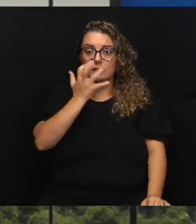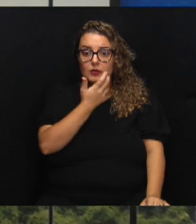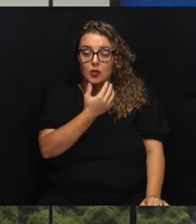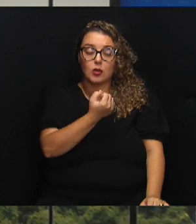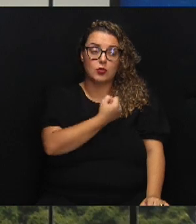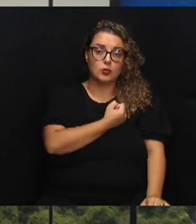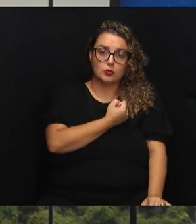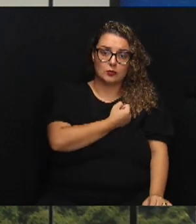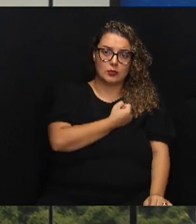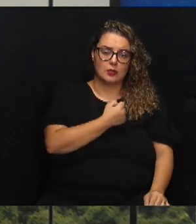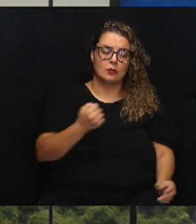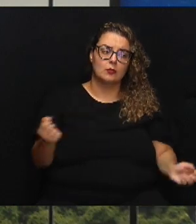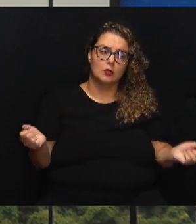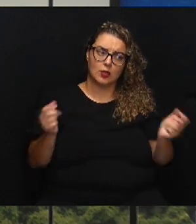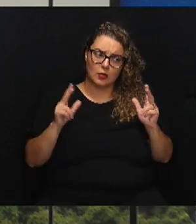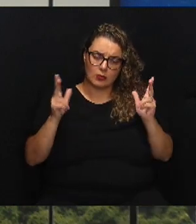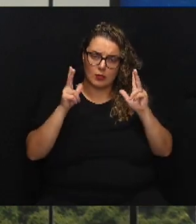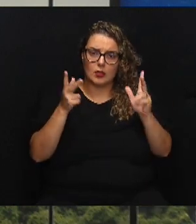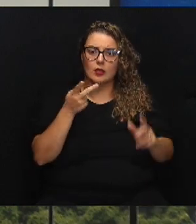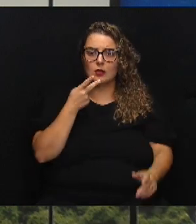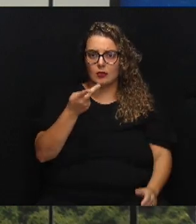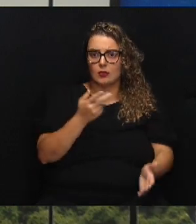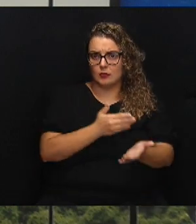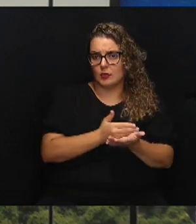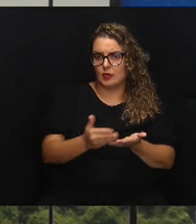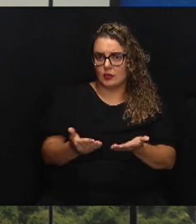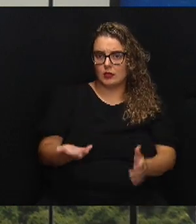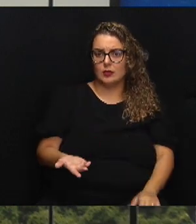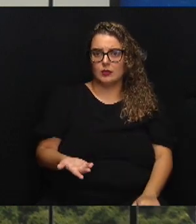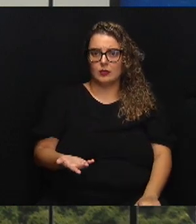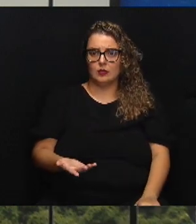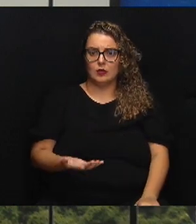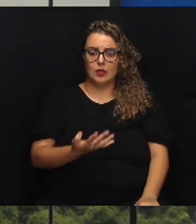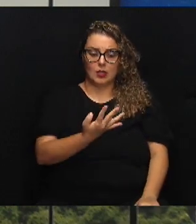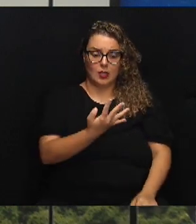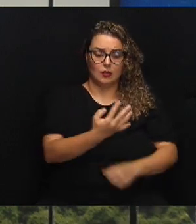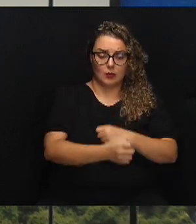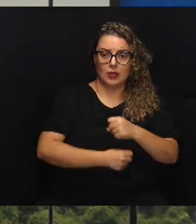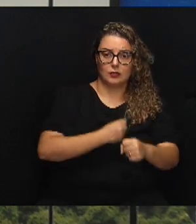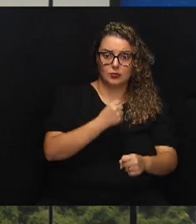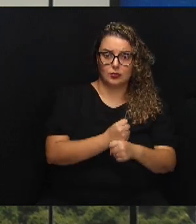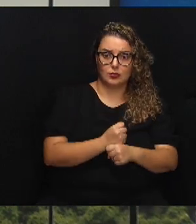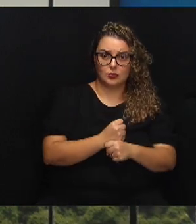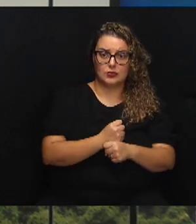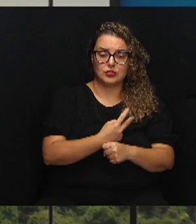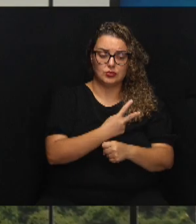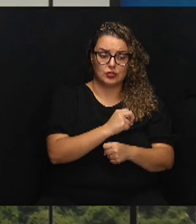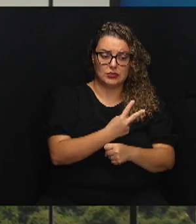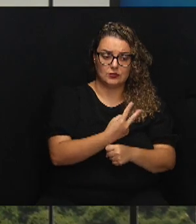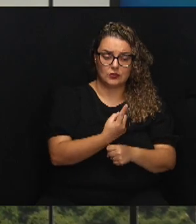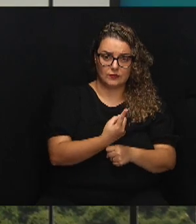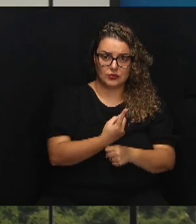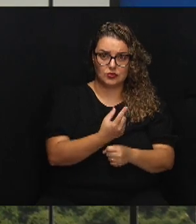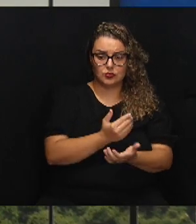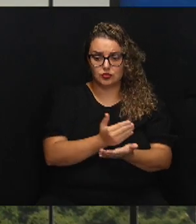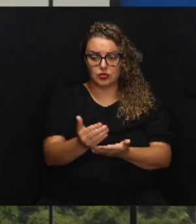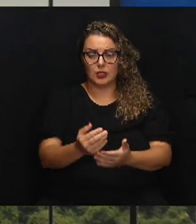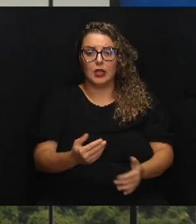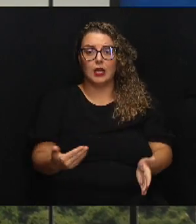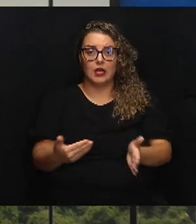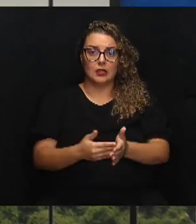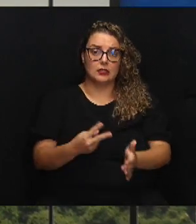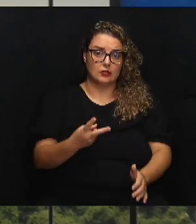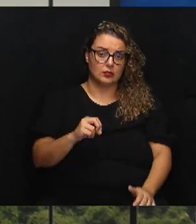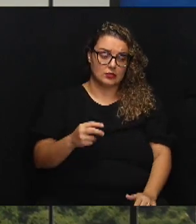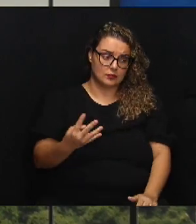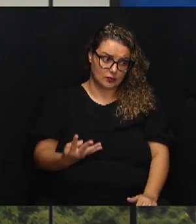número que chama muito a atenção, né? Que eu passei na minha abertura, em 4 anos aí, mais de 14.000 denúncias, lembrando